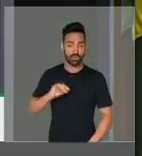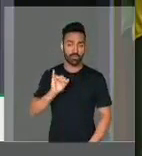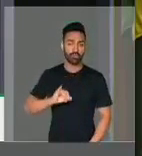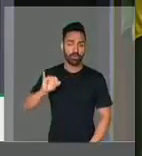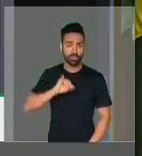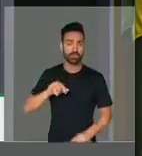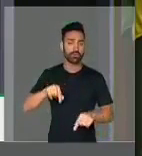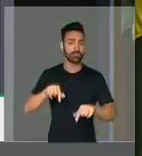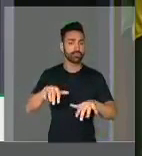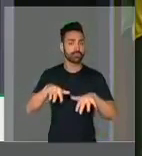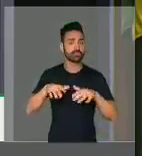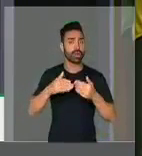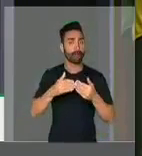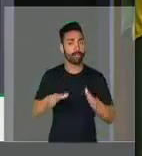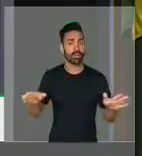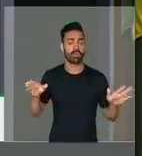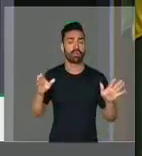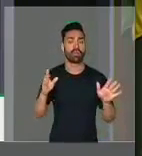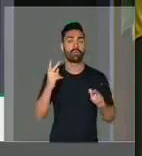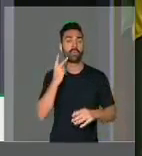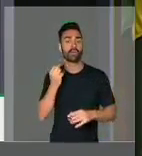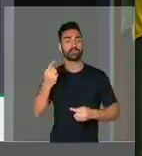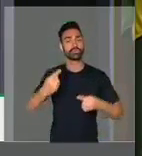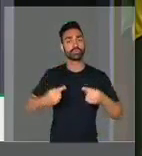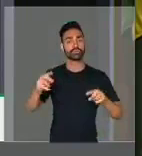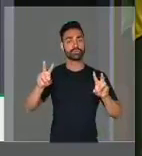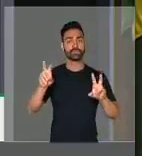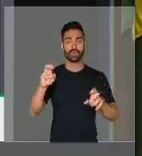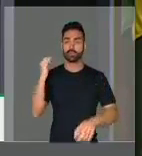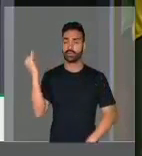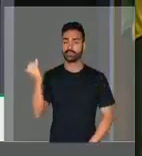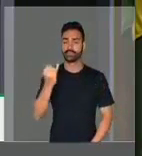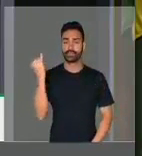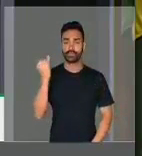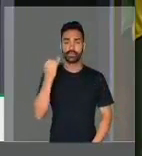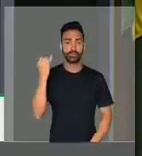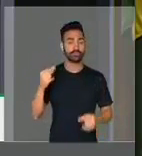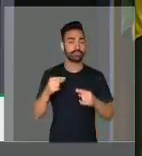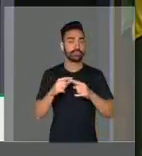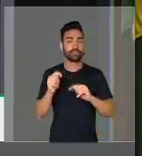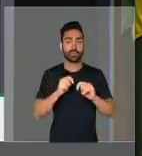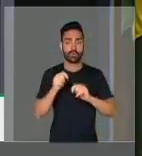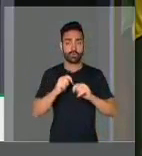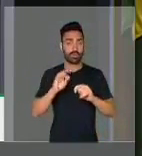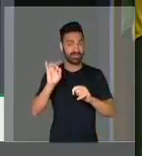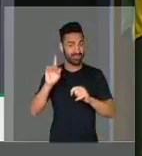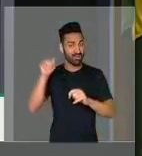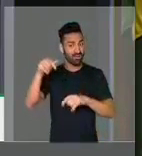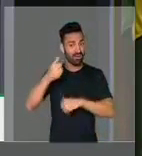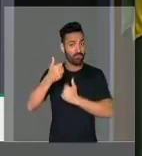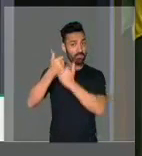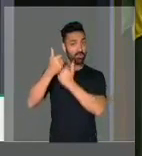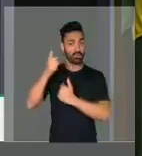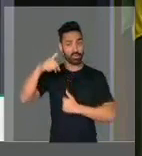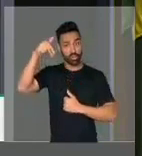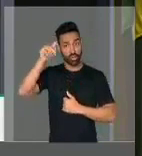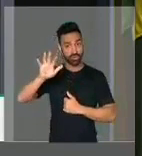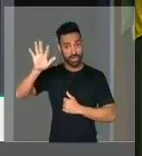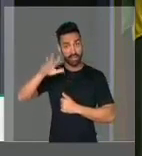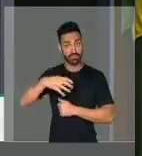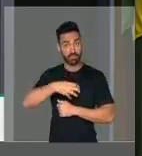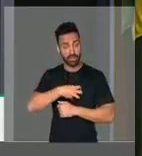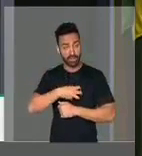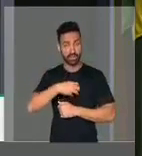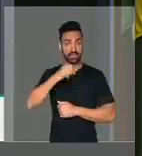abrir as suas portas para discutir um tema relevante para a economia, não só do Nordeste, da Bahia,